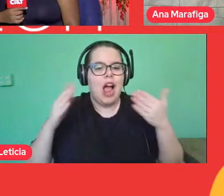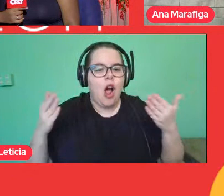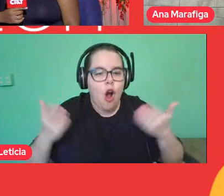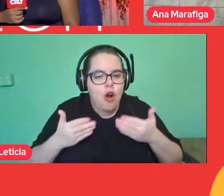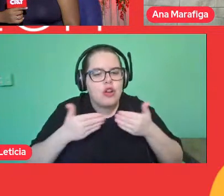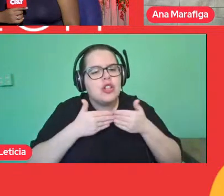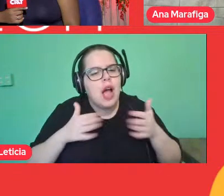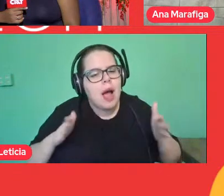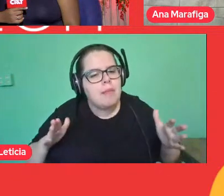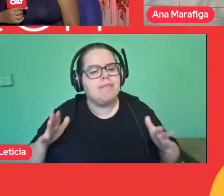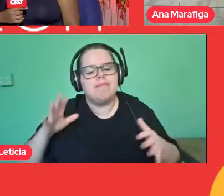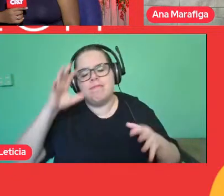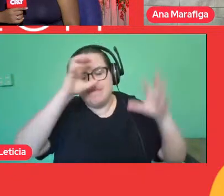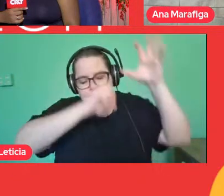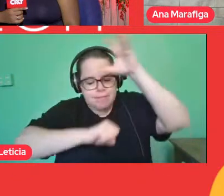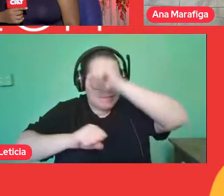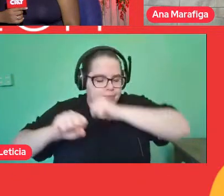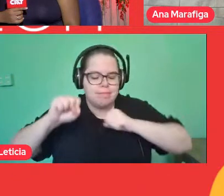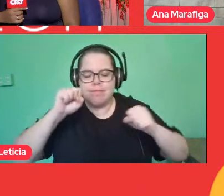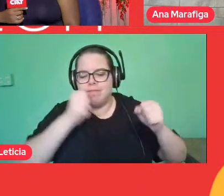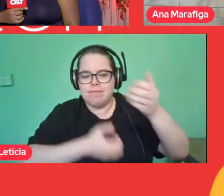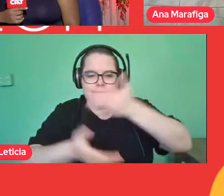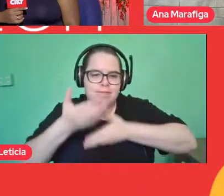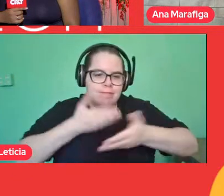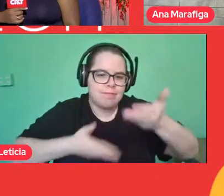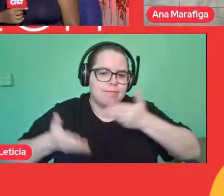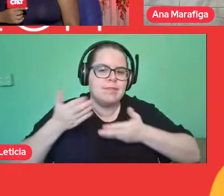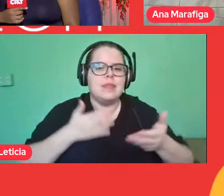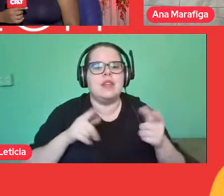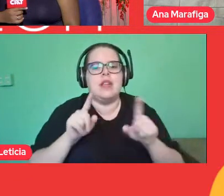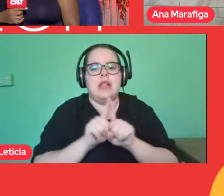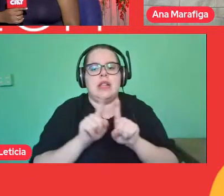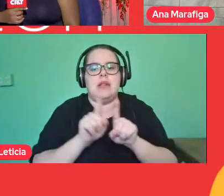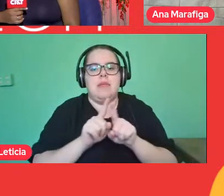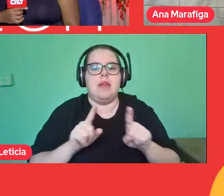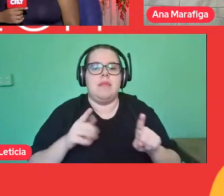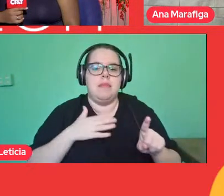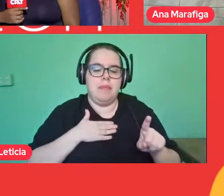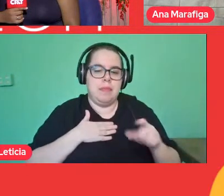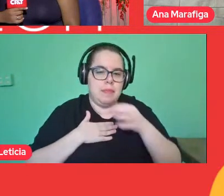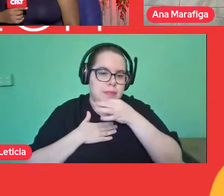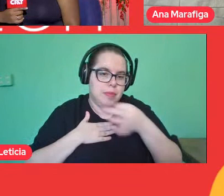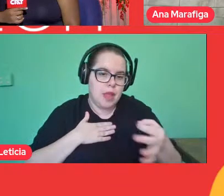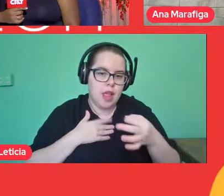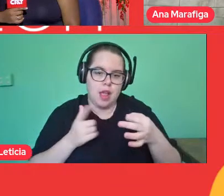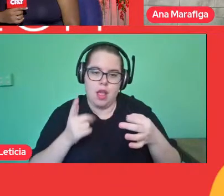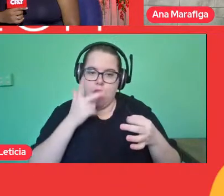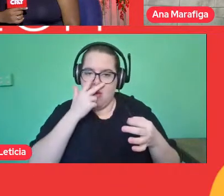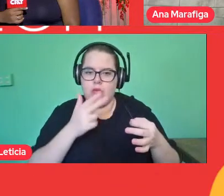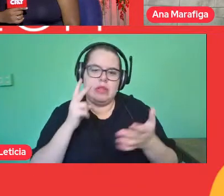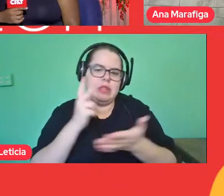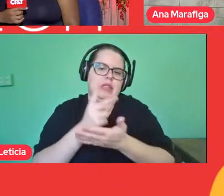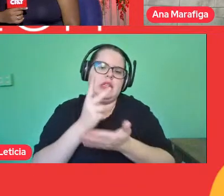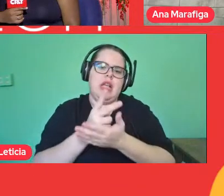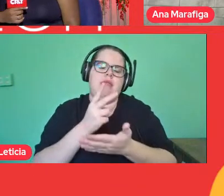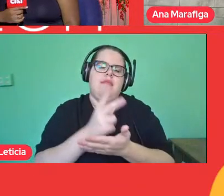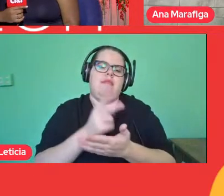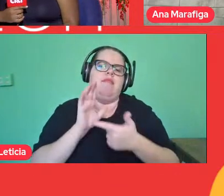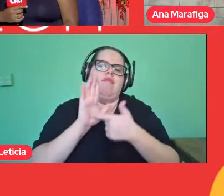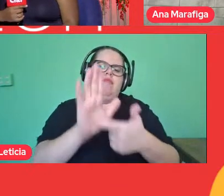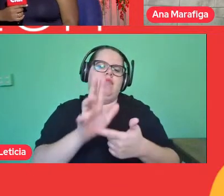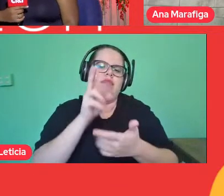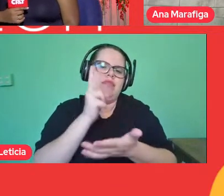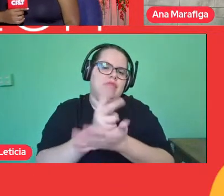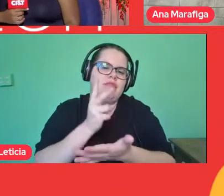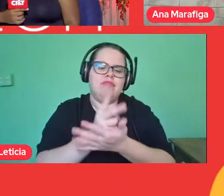aberta ao aprendizado, a aprender junto, né? E eu acho, eu tenho uma coisa que eu falo sempre,